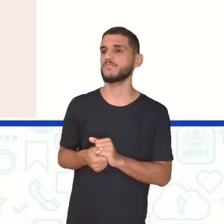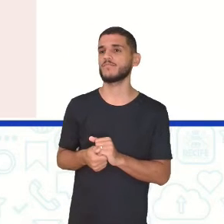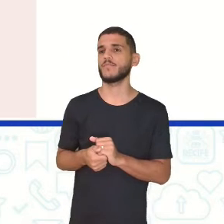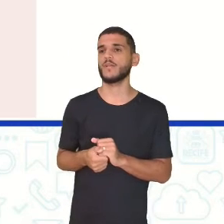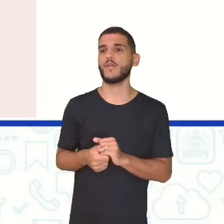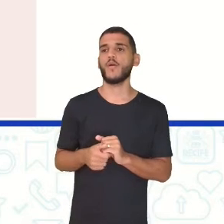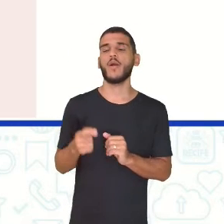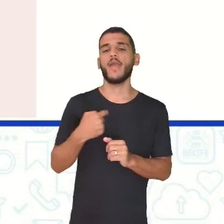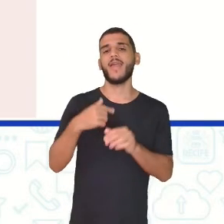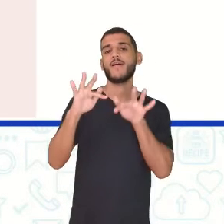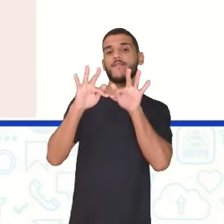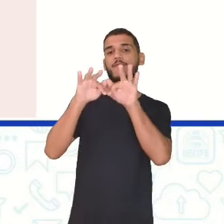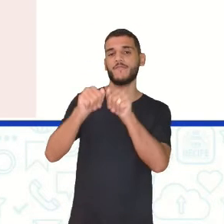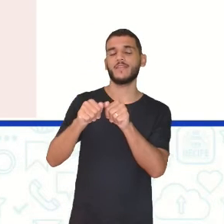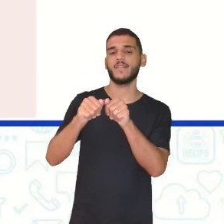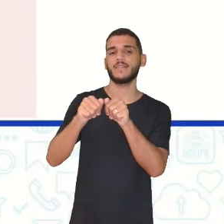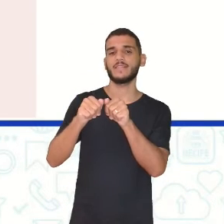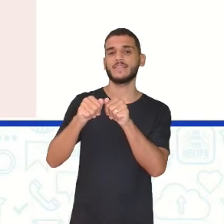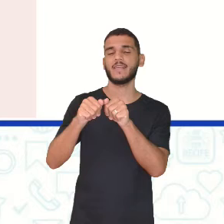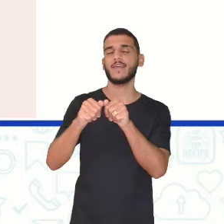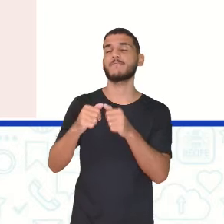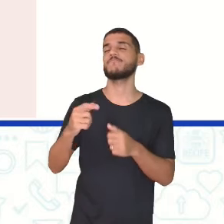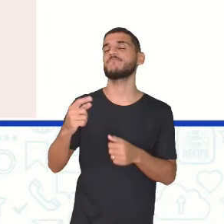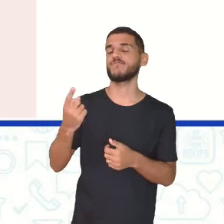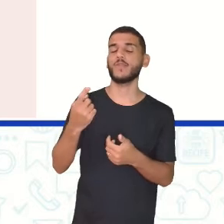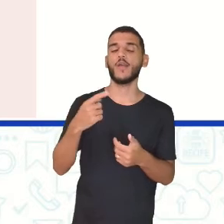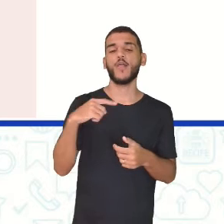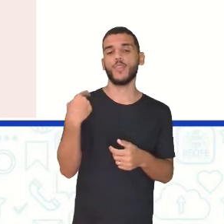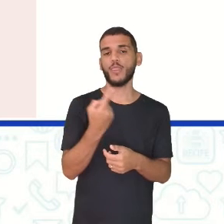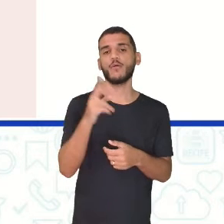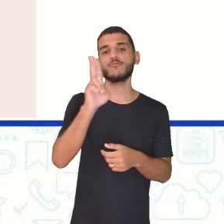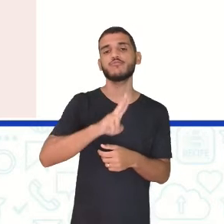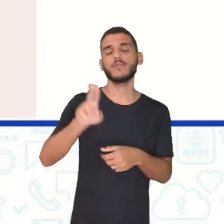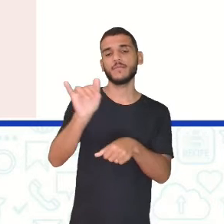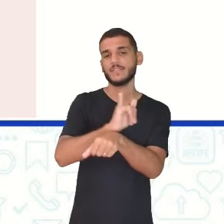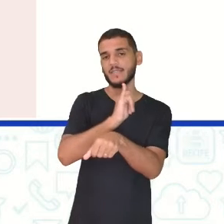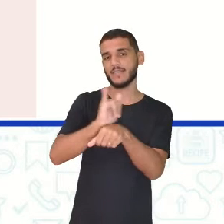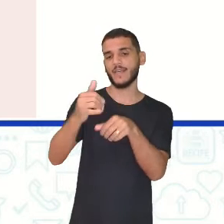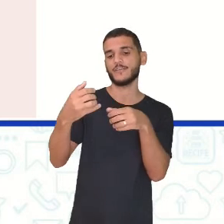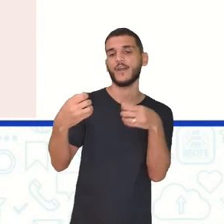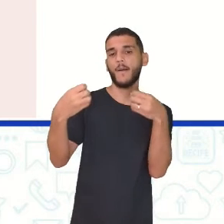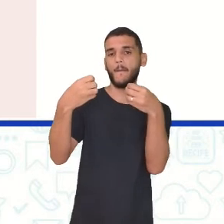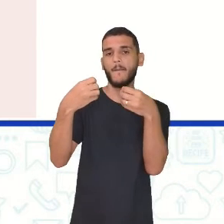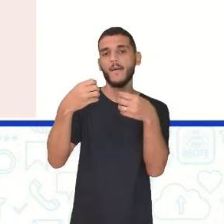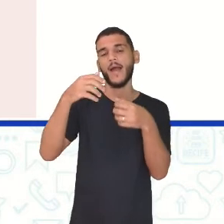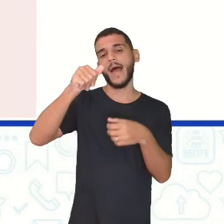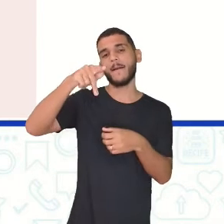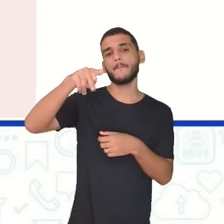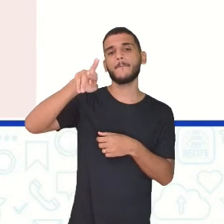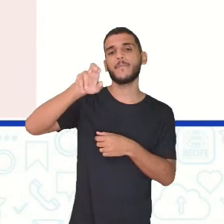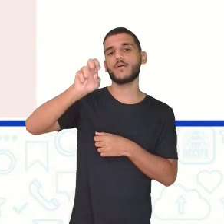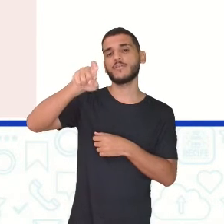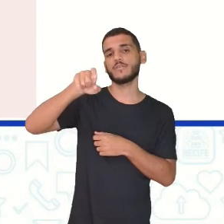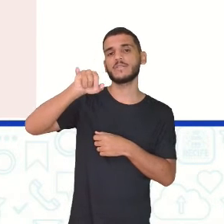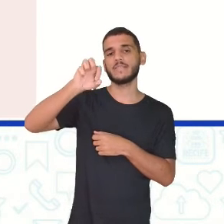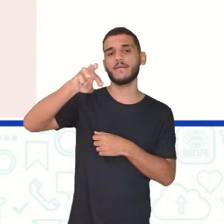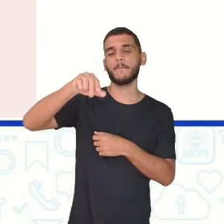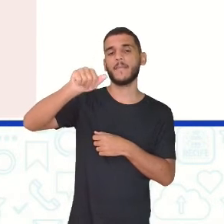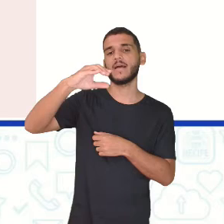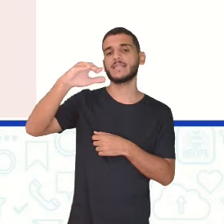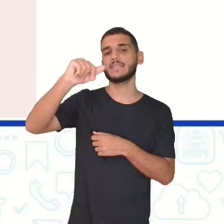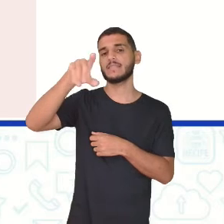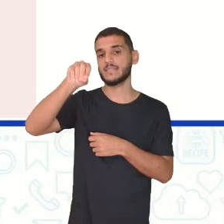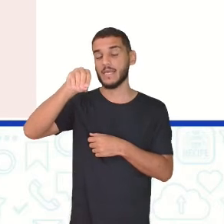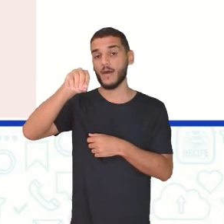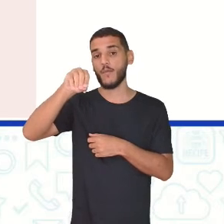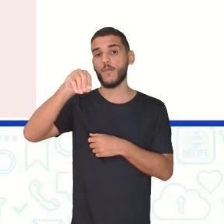essa questão aqui, a gente aproximou R$ 8,75 para mais. A gente colocou R$ 9,00. Então,